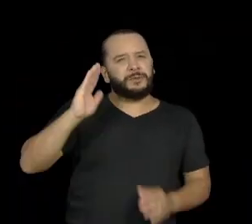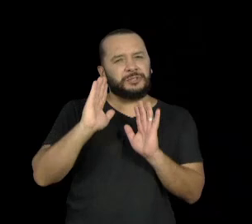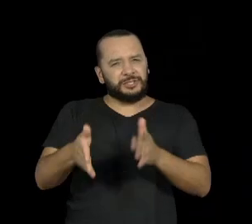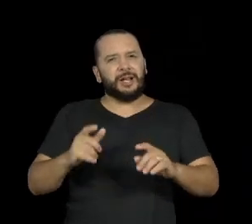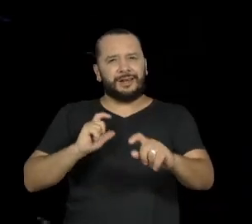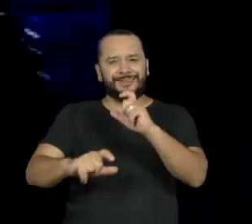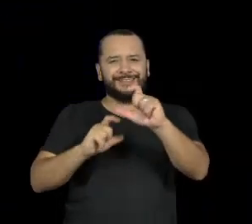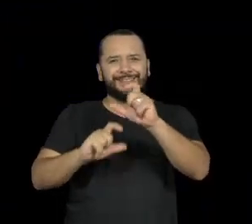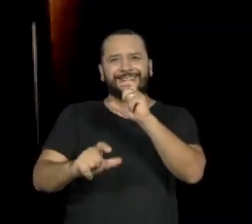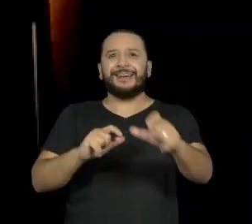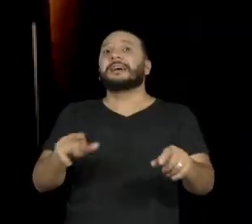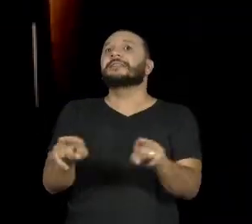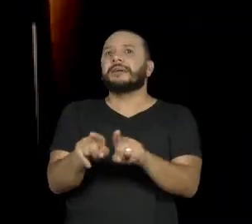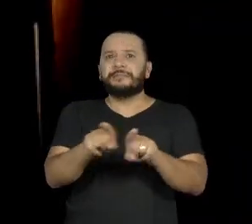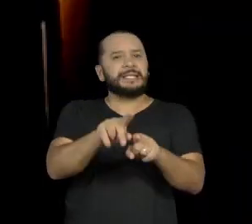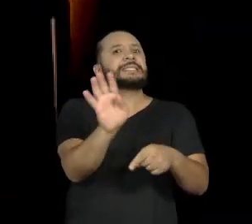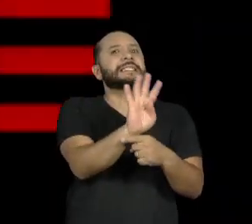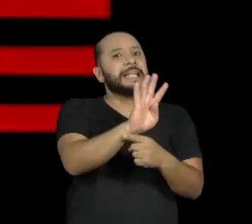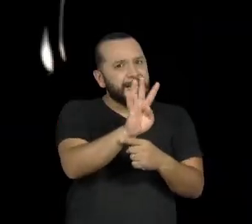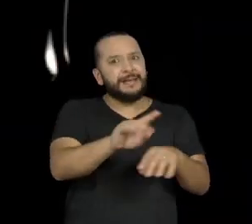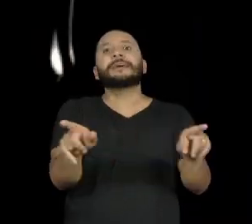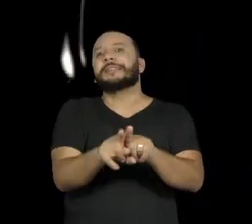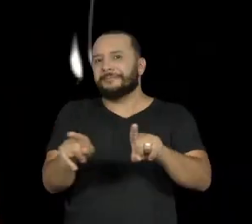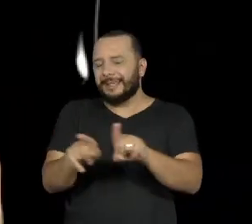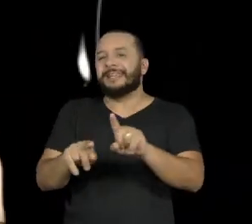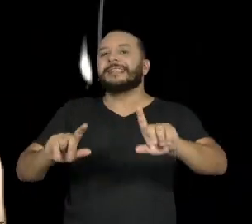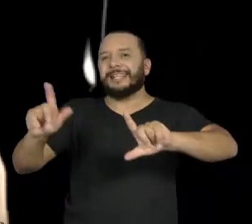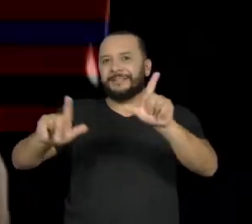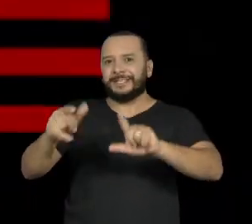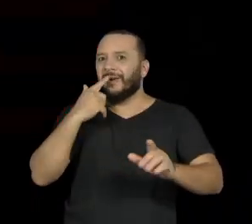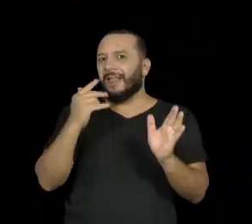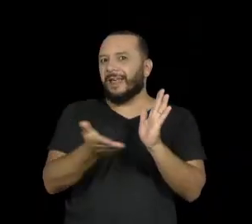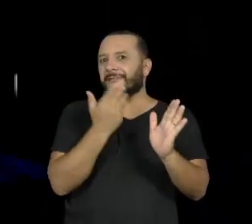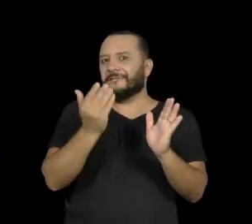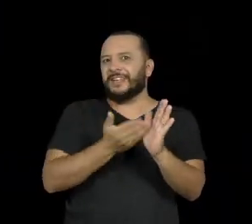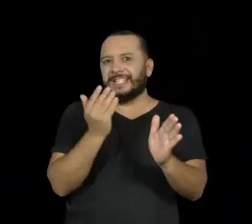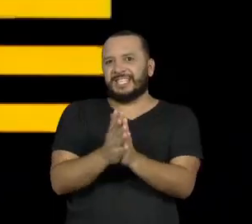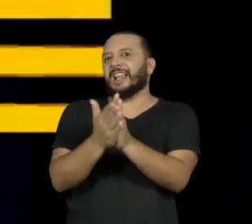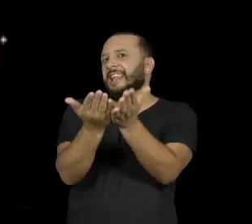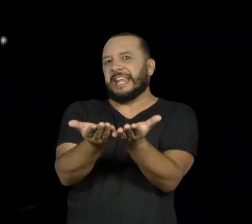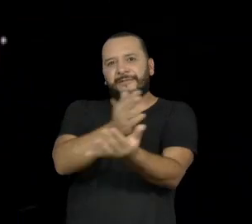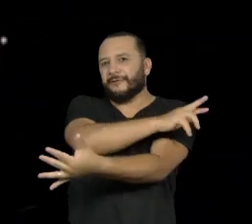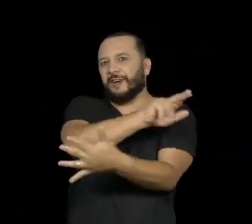acabou indo parar no cinema, na TV, em revistas e livros.